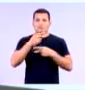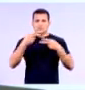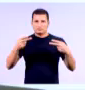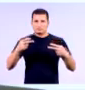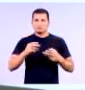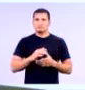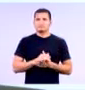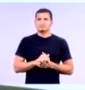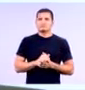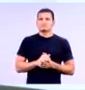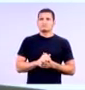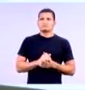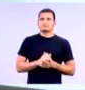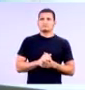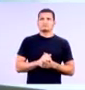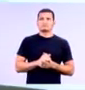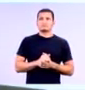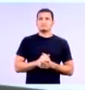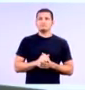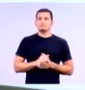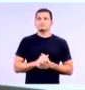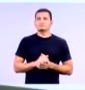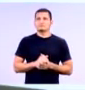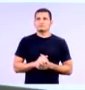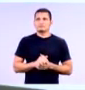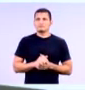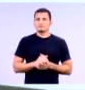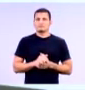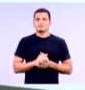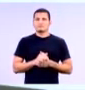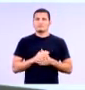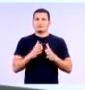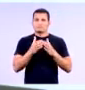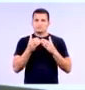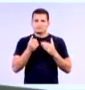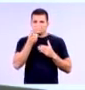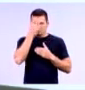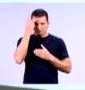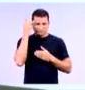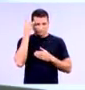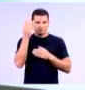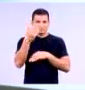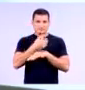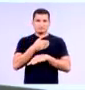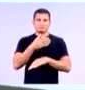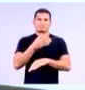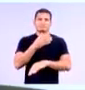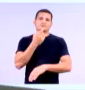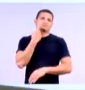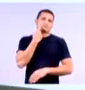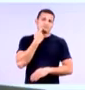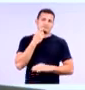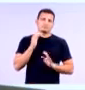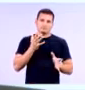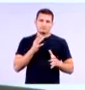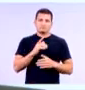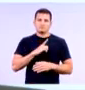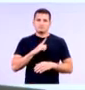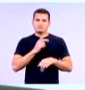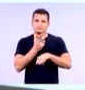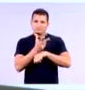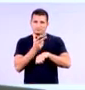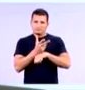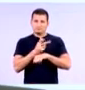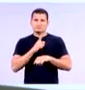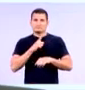grande sacada, e a pedido inclusive do pessoal que veio aqui na sexta-feira, nós criamos algumas videoaulas que já estão disponibilizadas